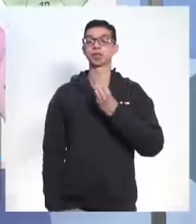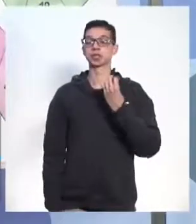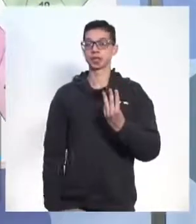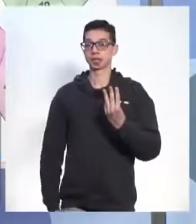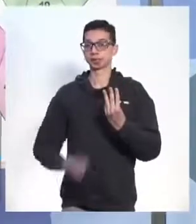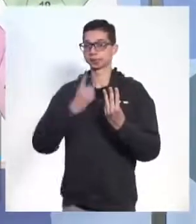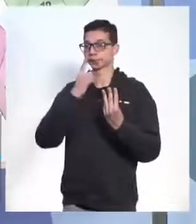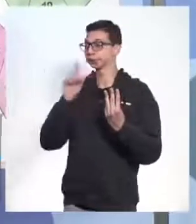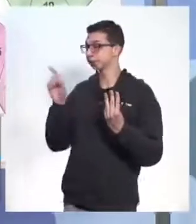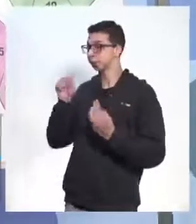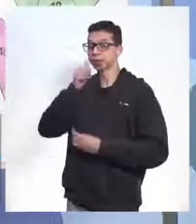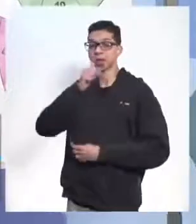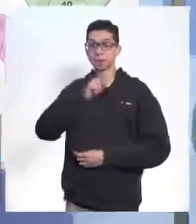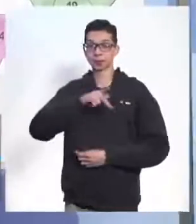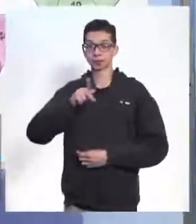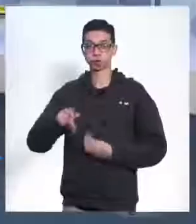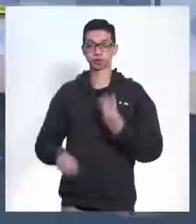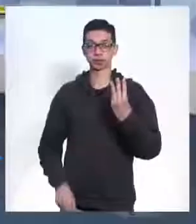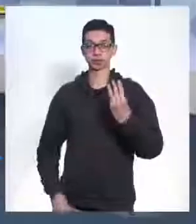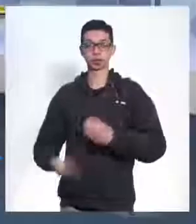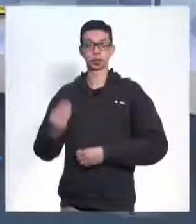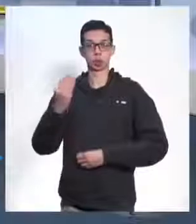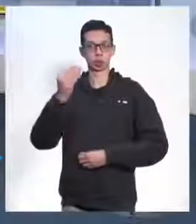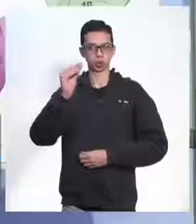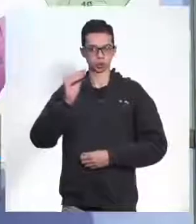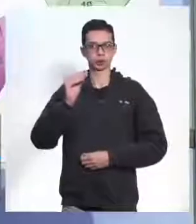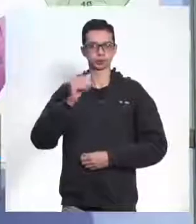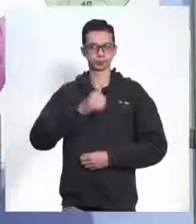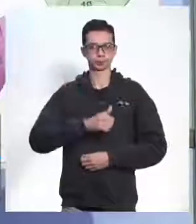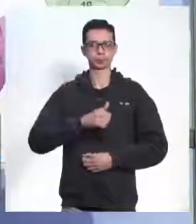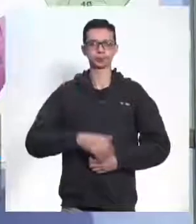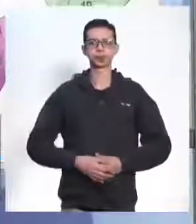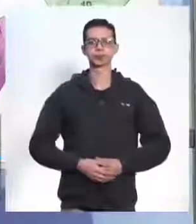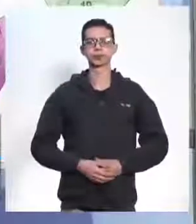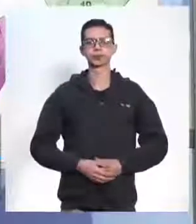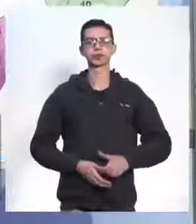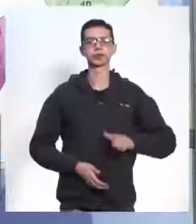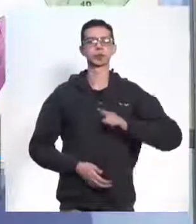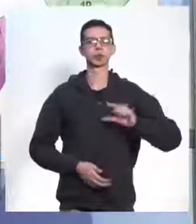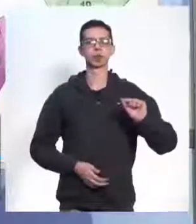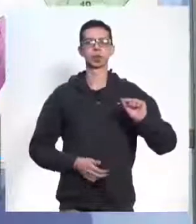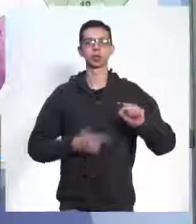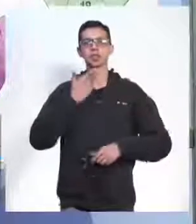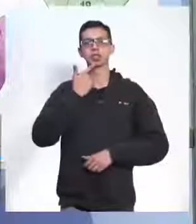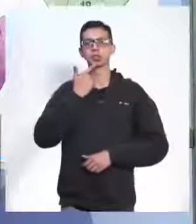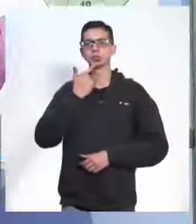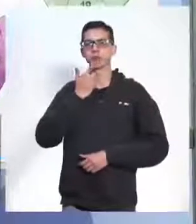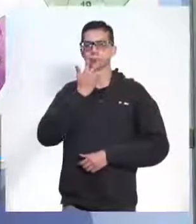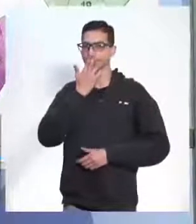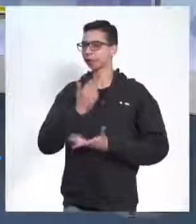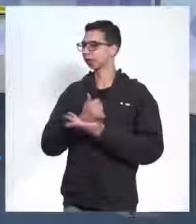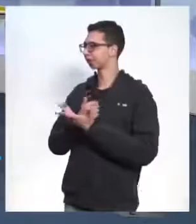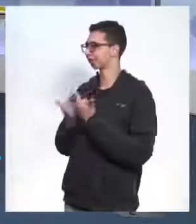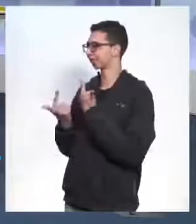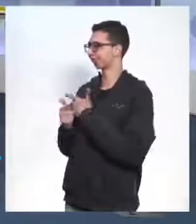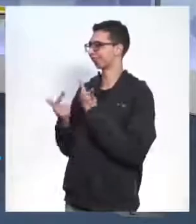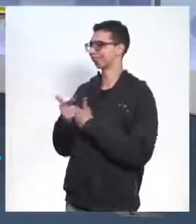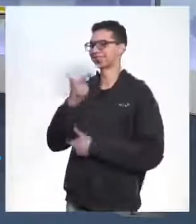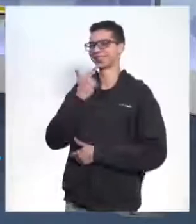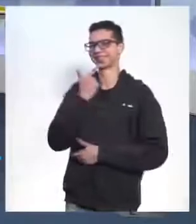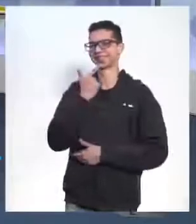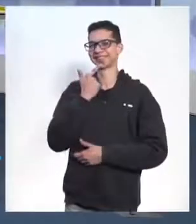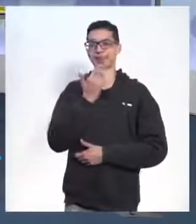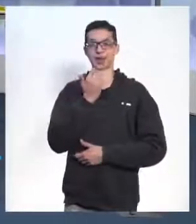reparem que a professora ela vai colocar em cima do valor, né? Uma fatia de queijo. Ele as comidas